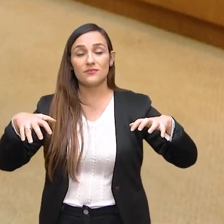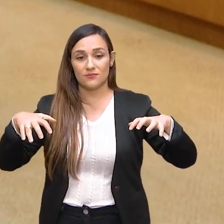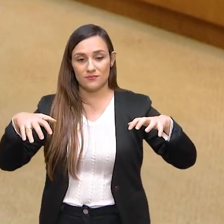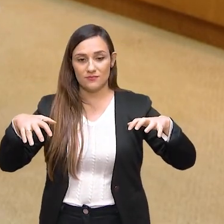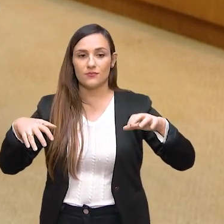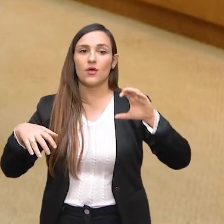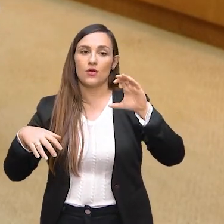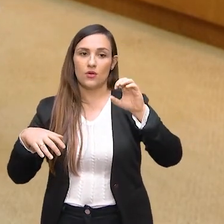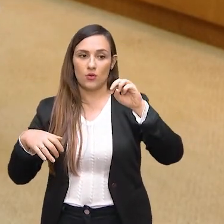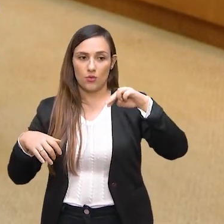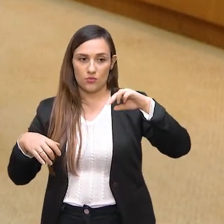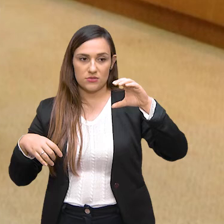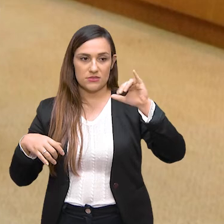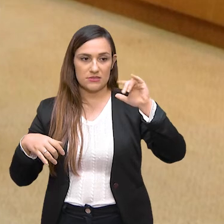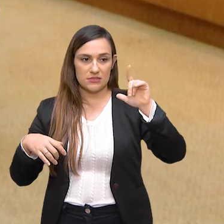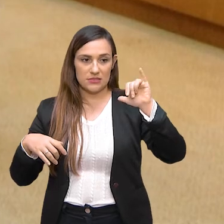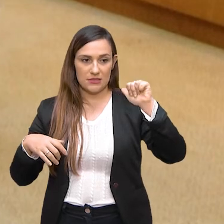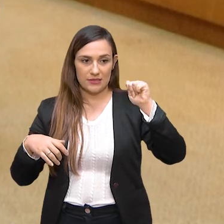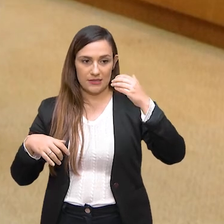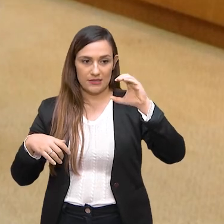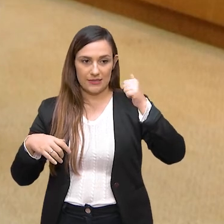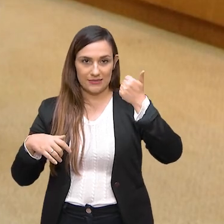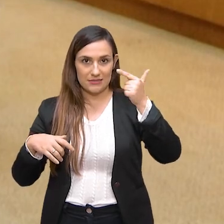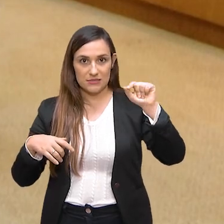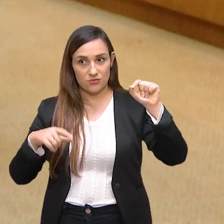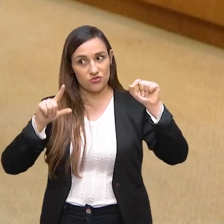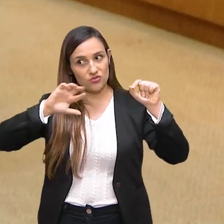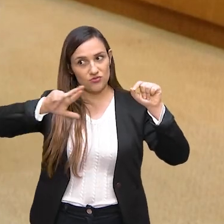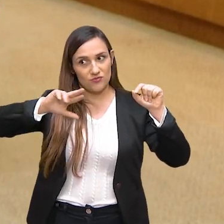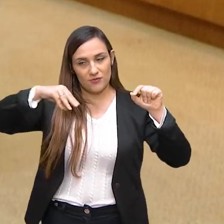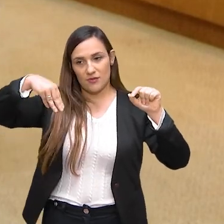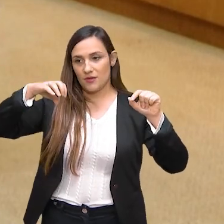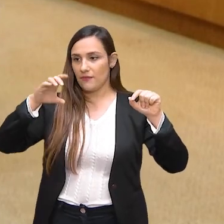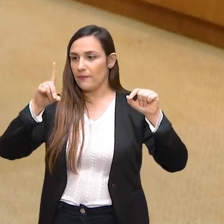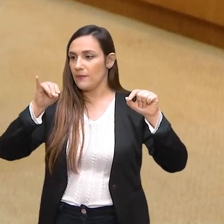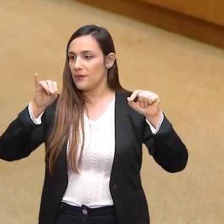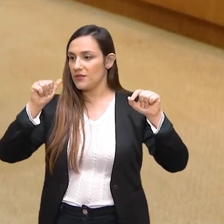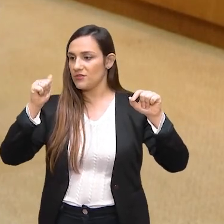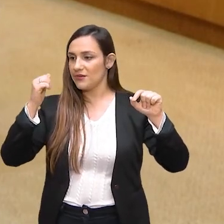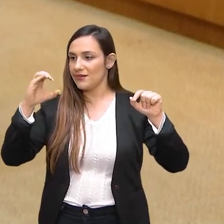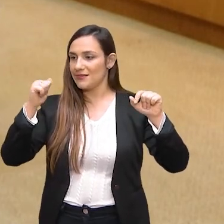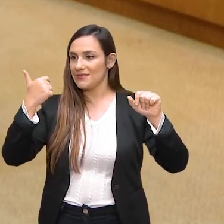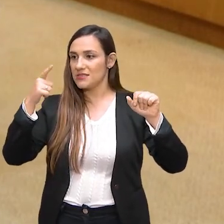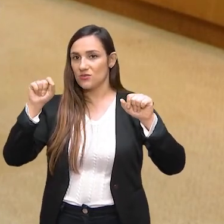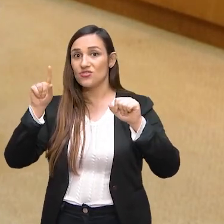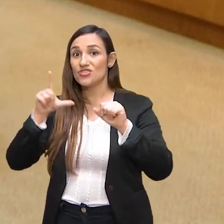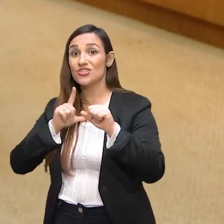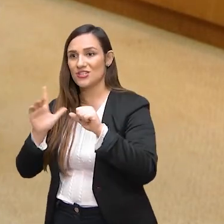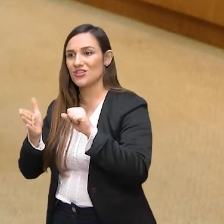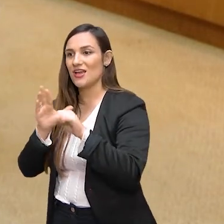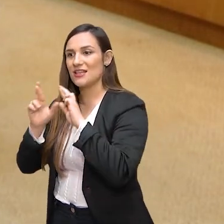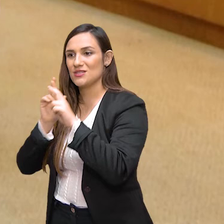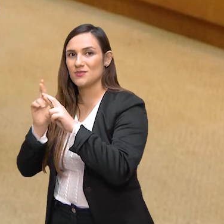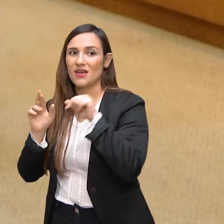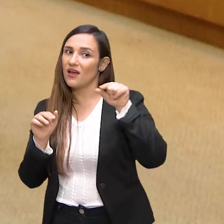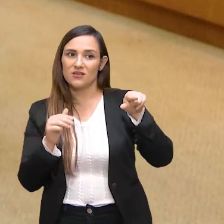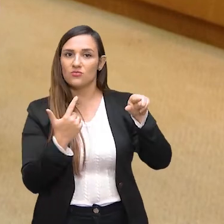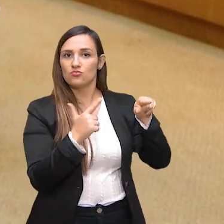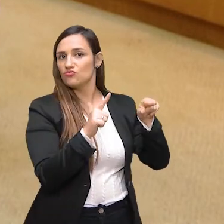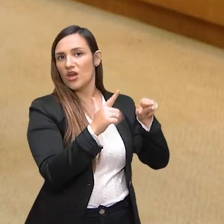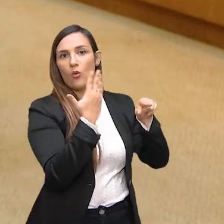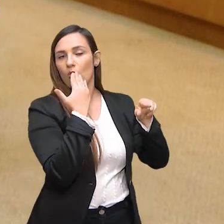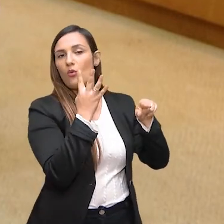próprio código faz entre conciliação e mediação. A mediação, ela pressupõe uma relação anterior entre as pessoas, e a conciliação